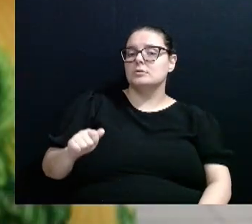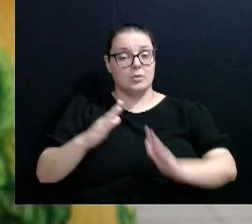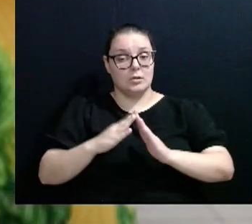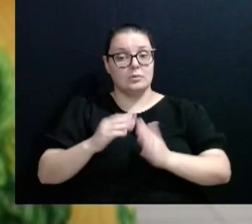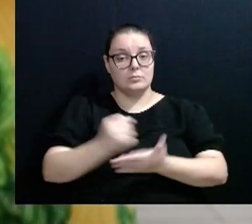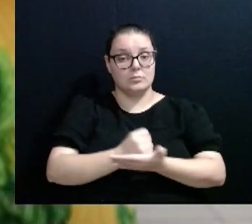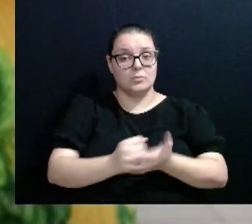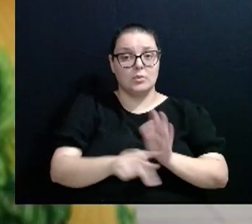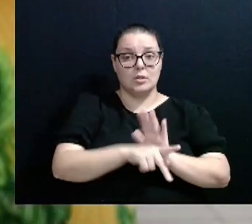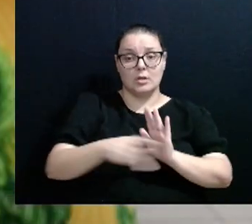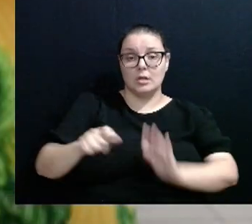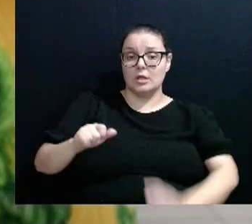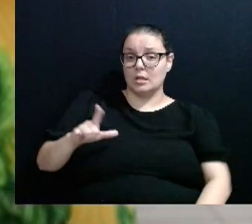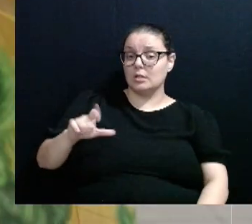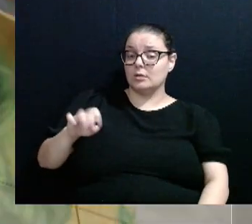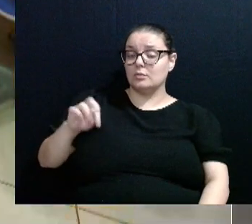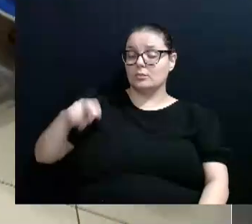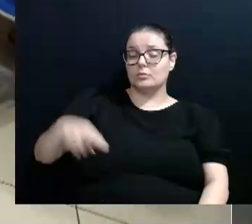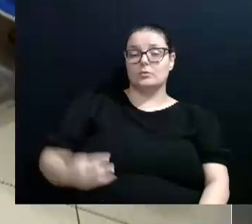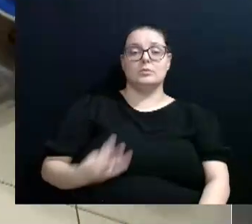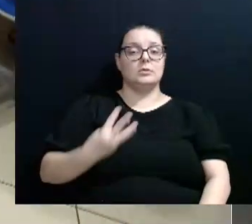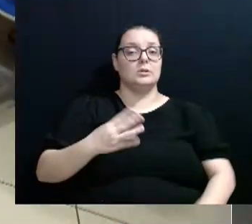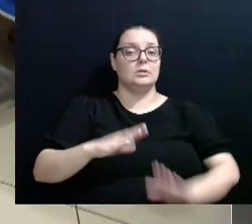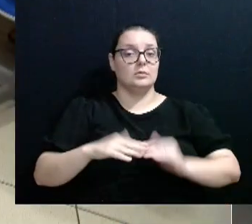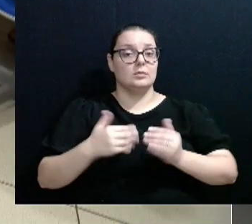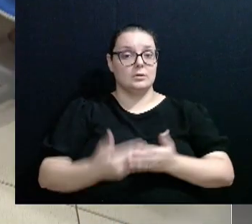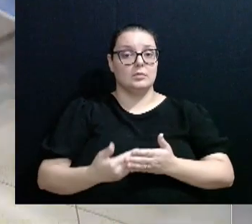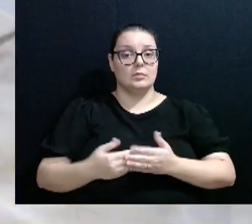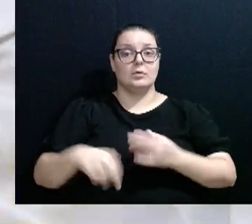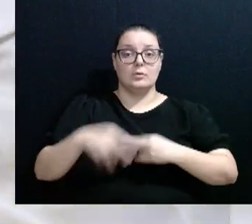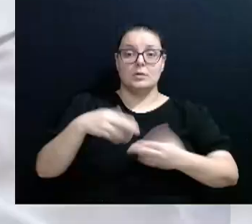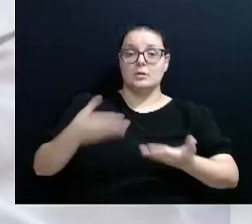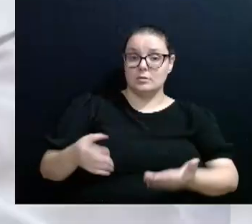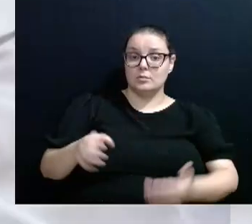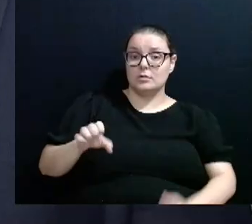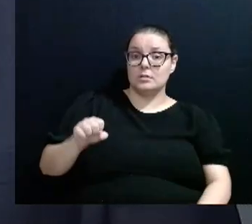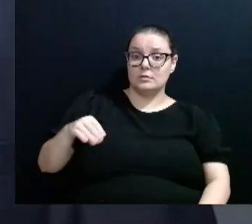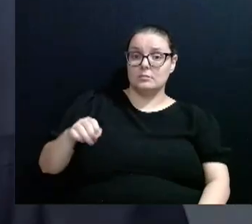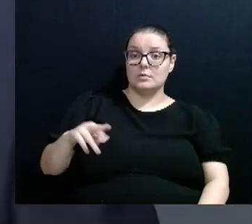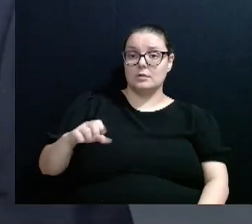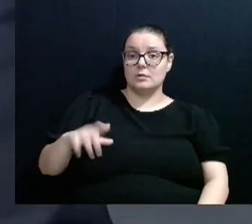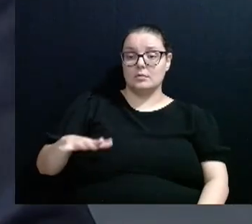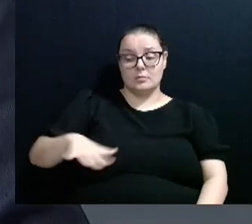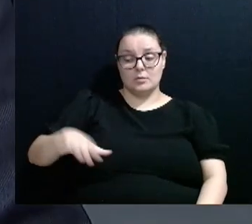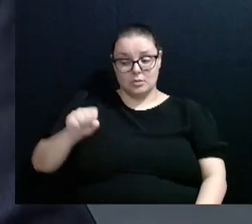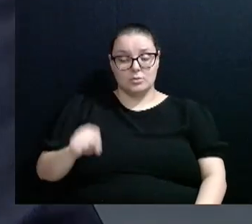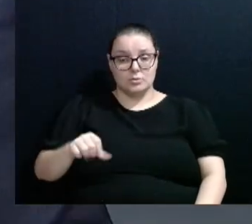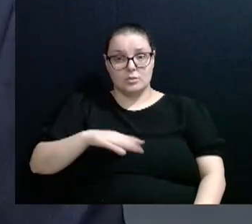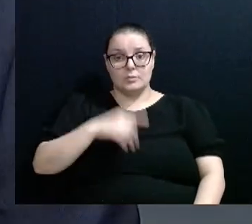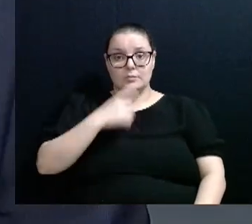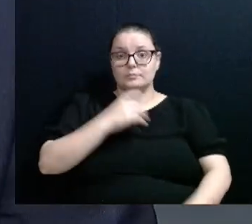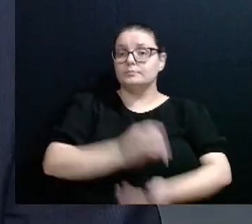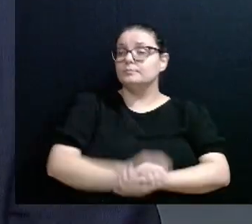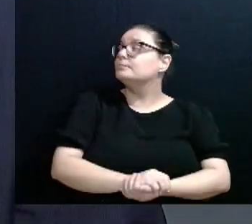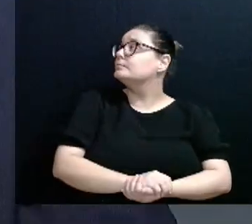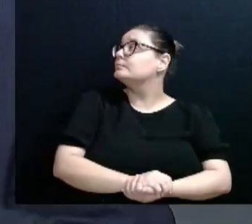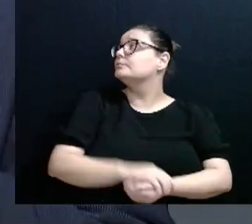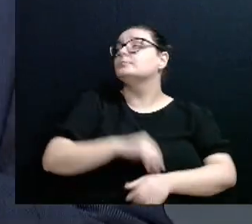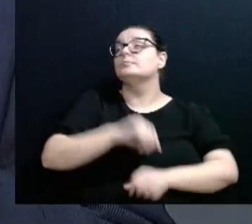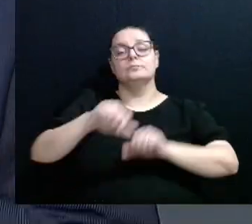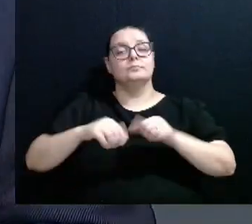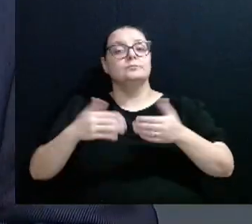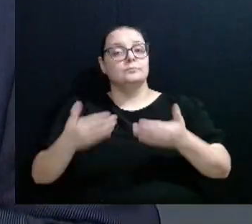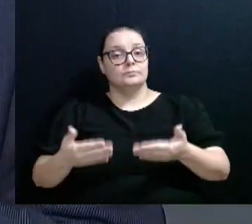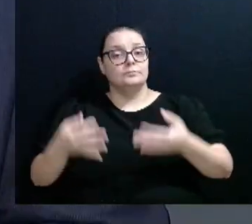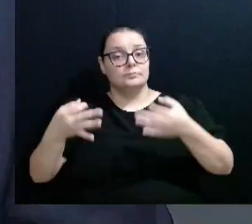3 requerimentos referentes ao Jardim Esmeraldina, que fica na zona sul de Campinas. Essa alteração é justamente